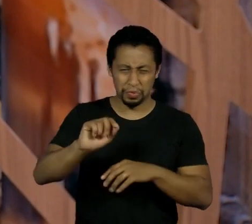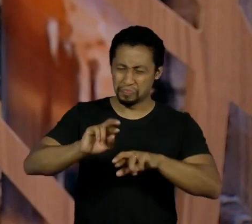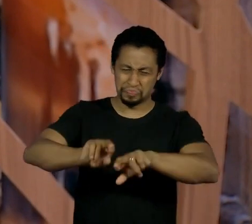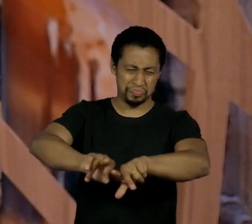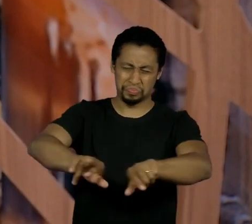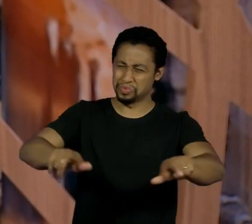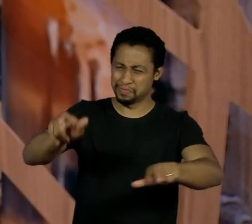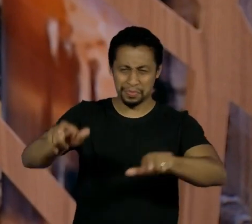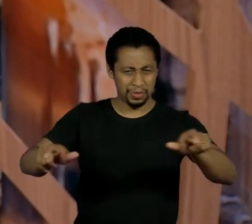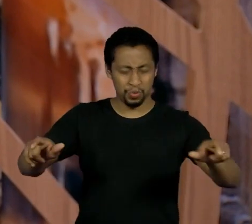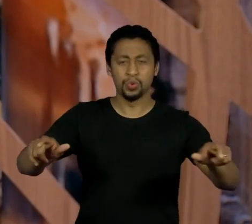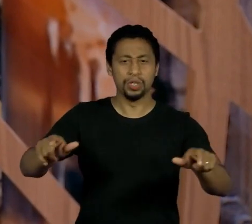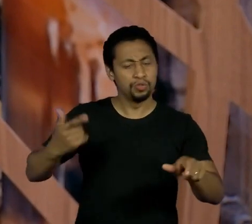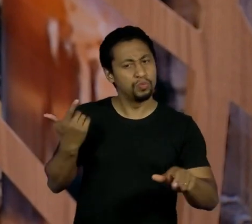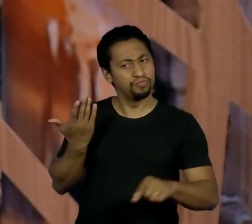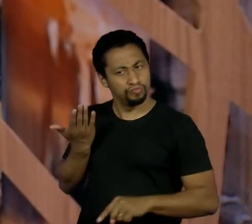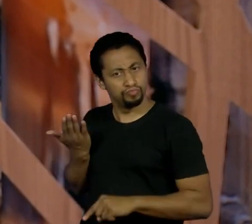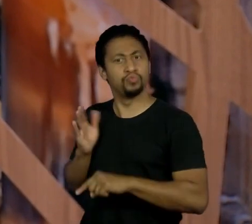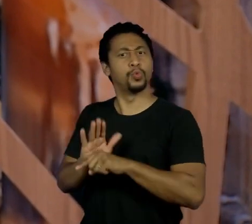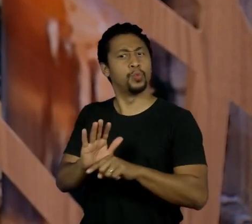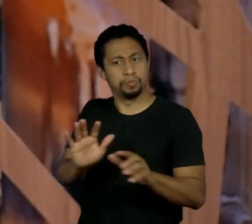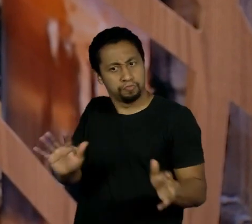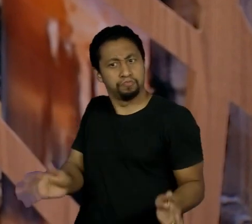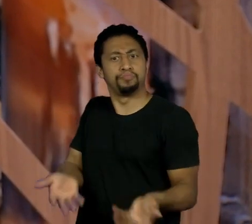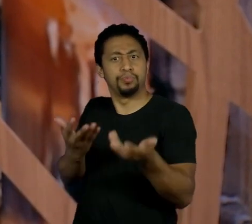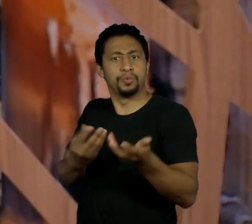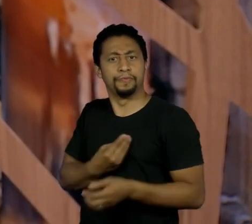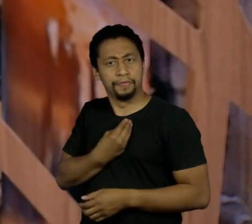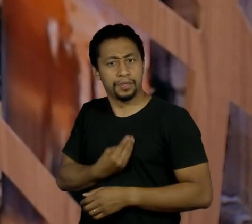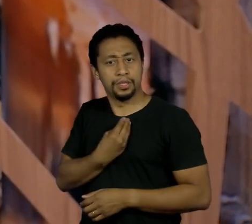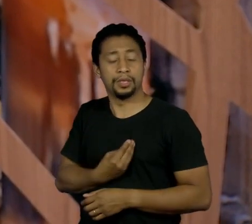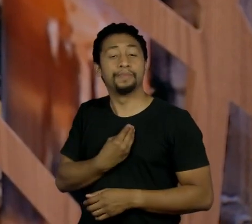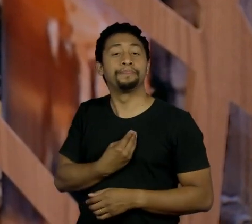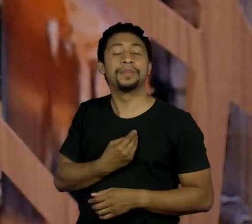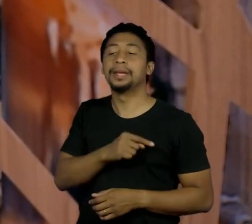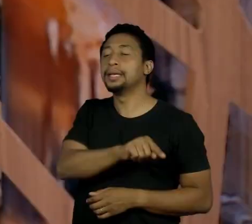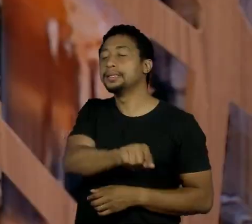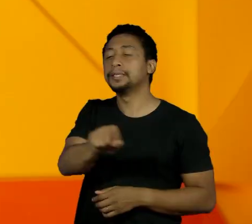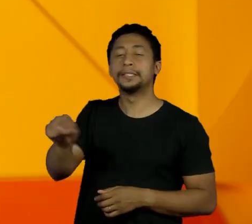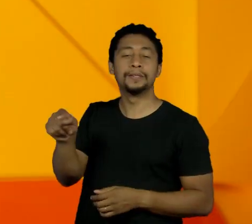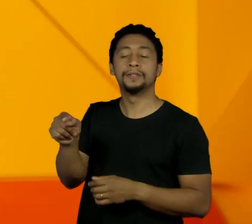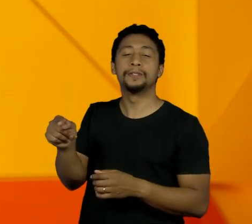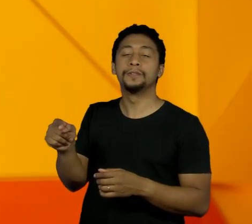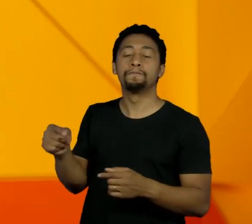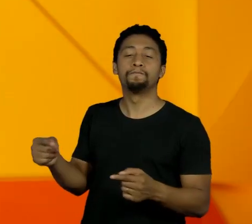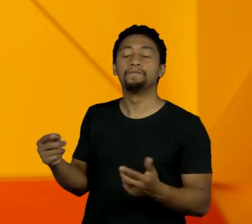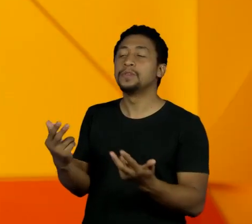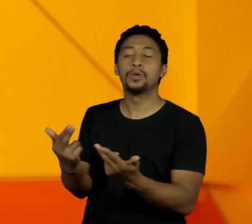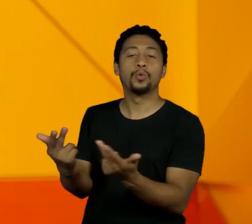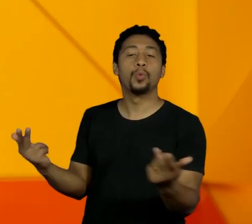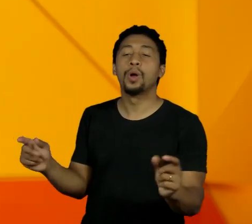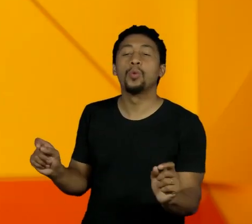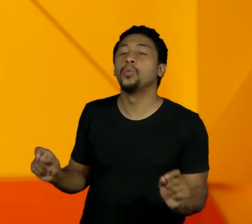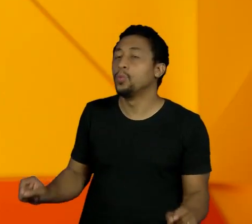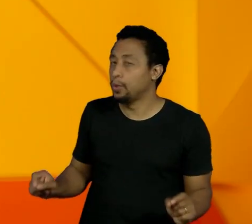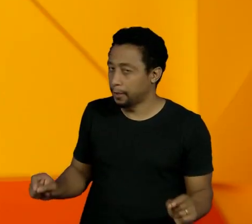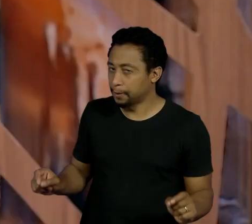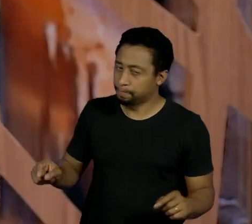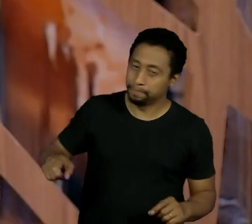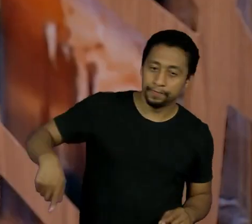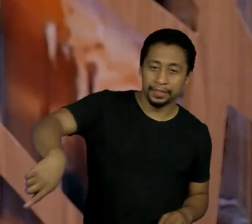vida, o que todos eles têm em comum? Todos, sem exceção, são jovens negros